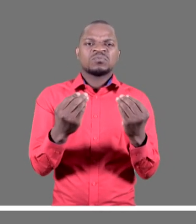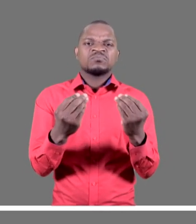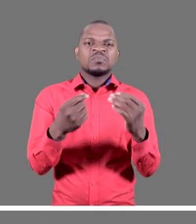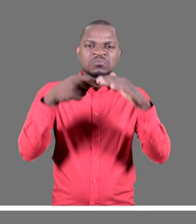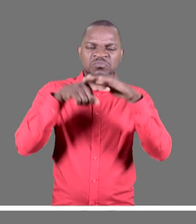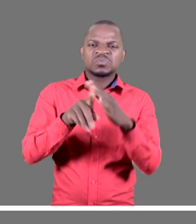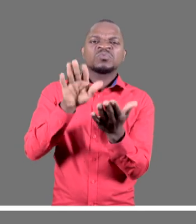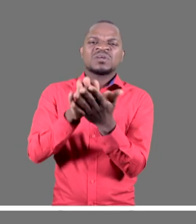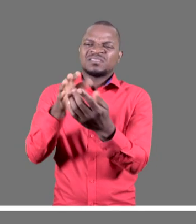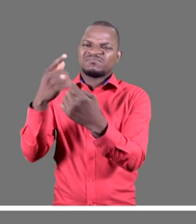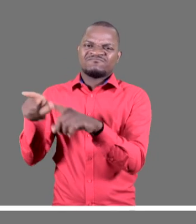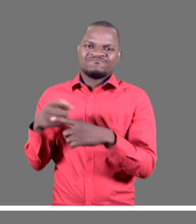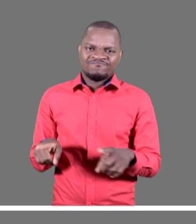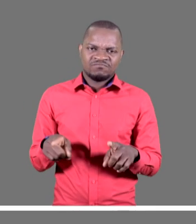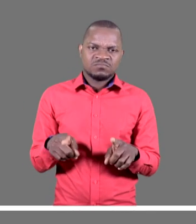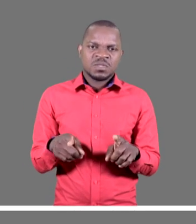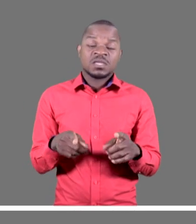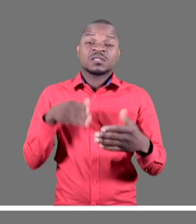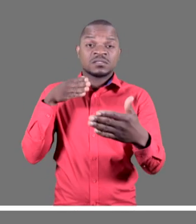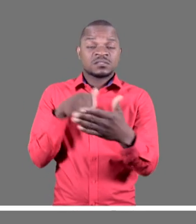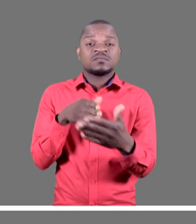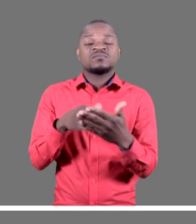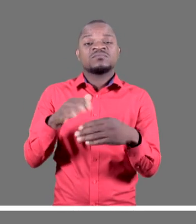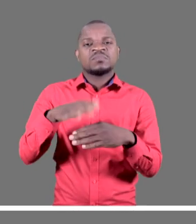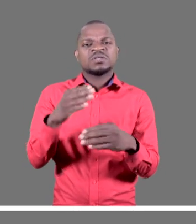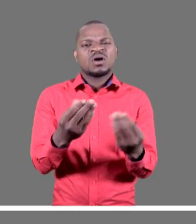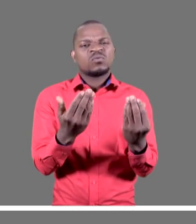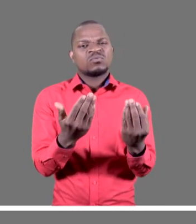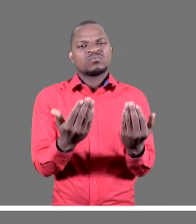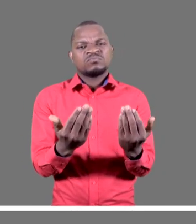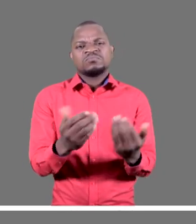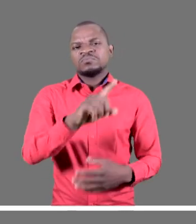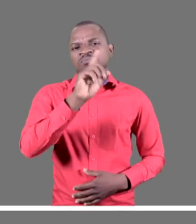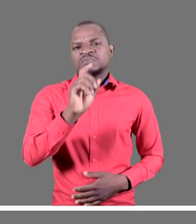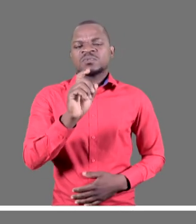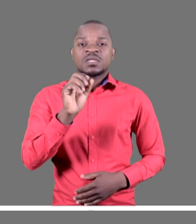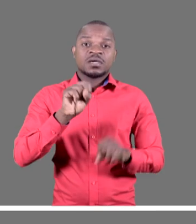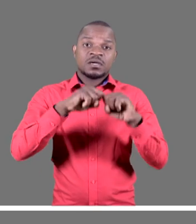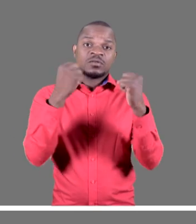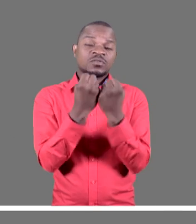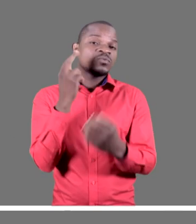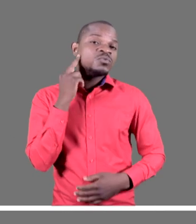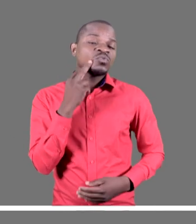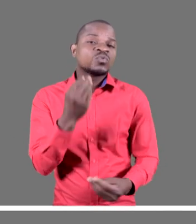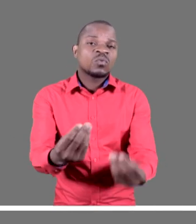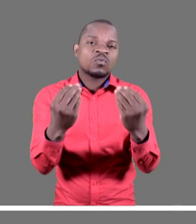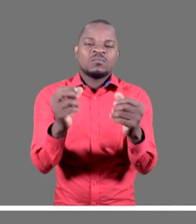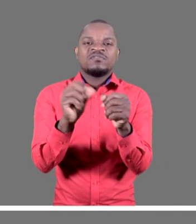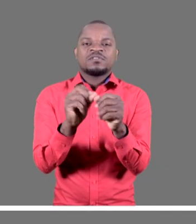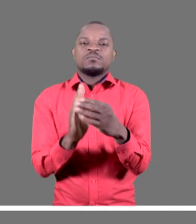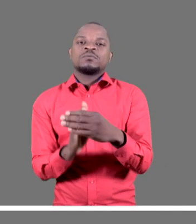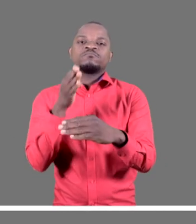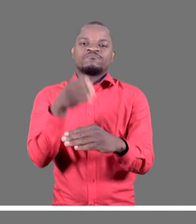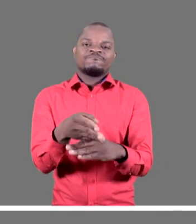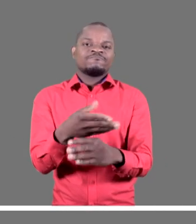continua a ser um desafio. Qual a estratégia que a Azumo está a adaptar para ultrapassar este problema?